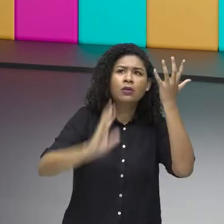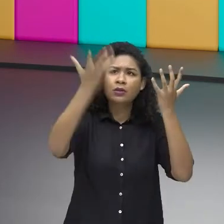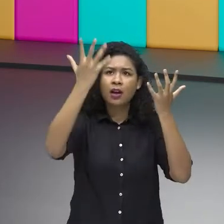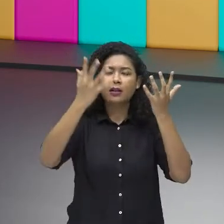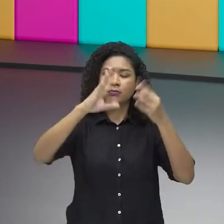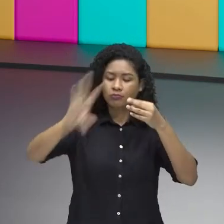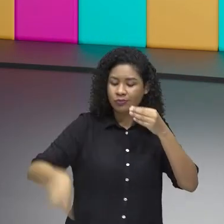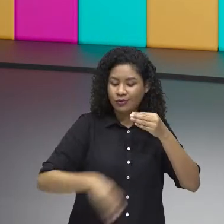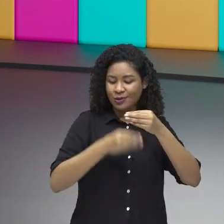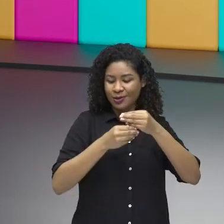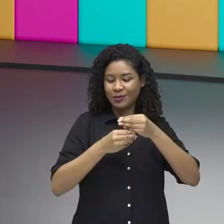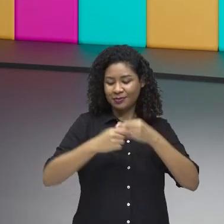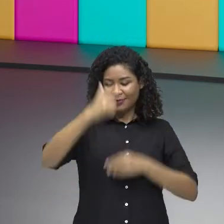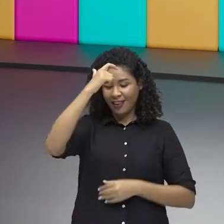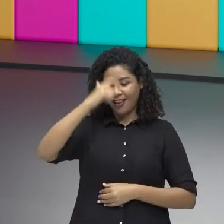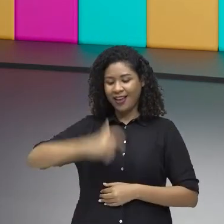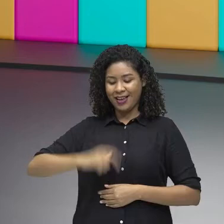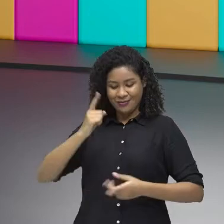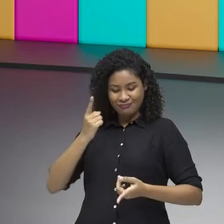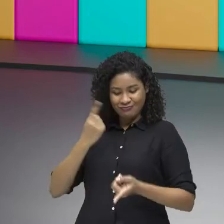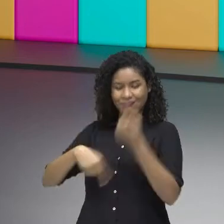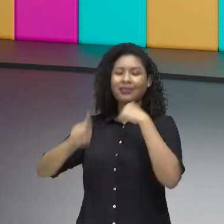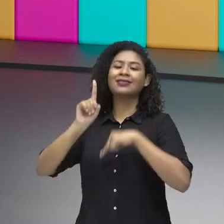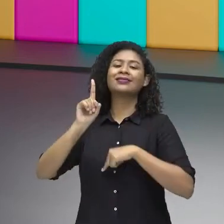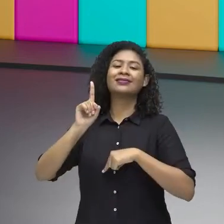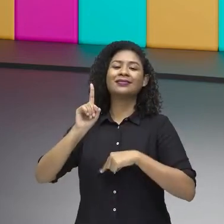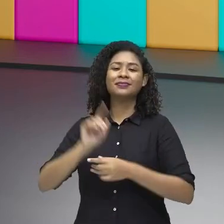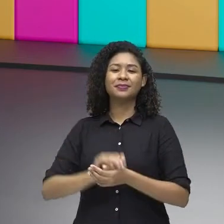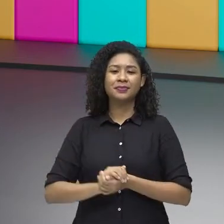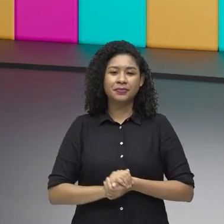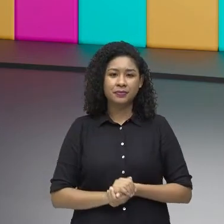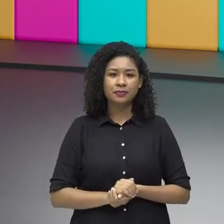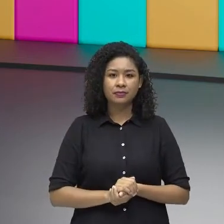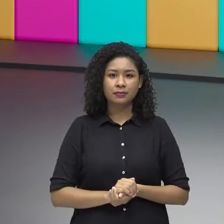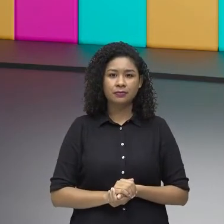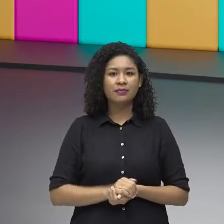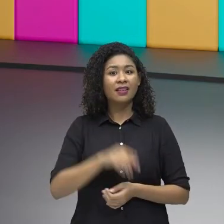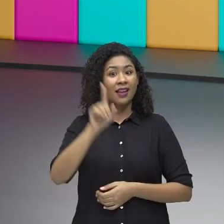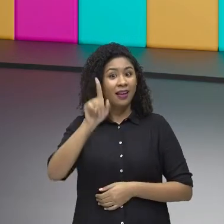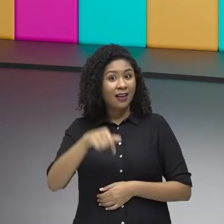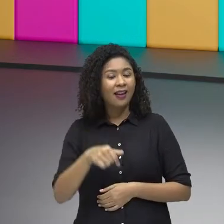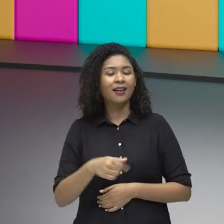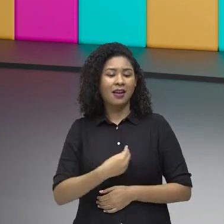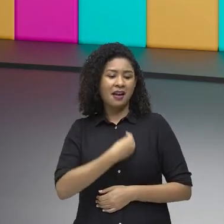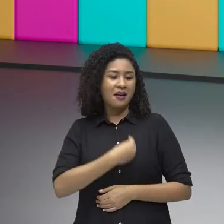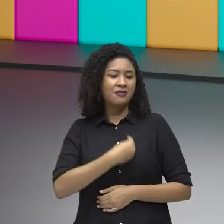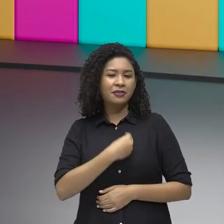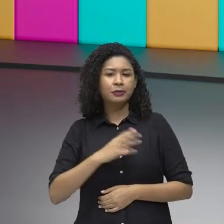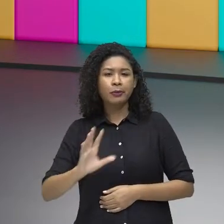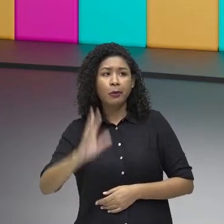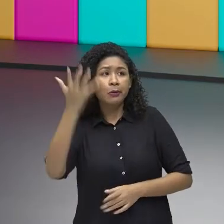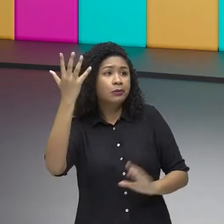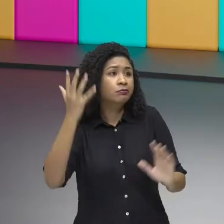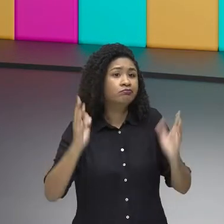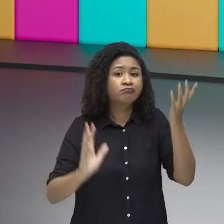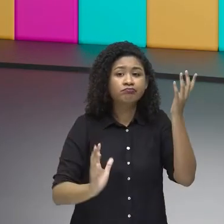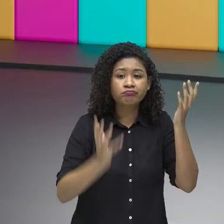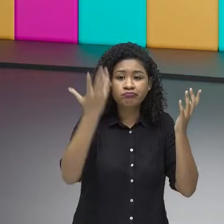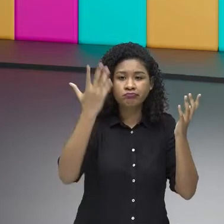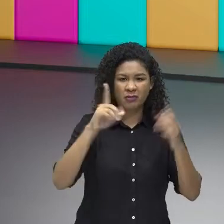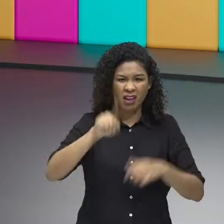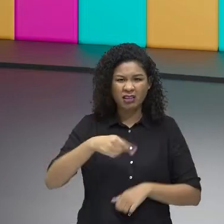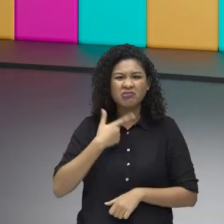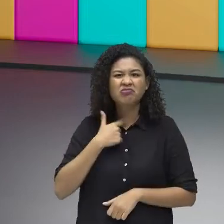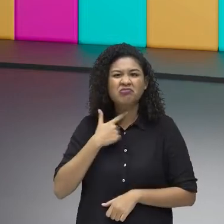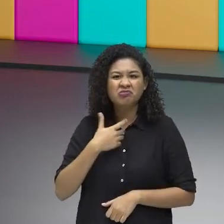falando, né? A gente para de fazer as questões porque a vida é o que acontece, nem sempre é o que eu quero. Se fosse o que